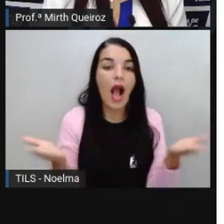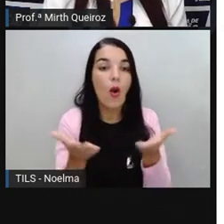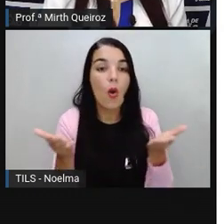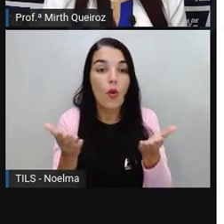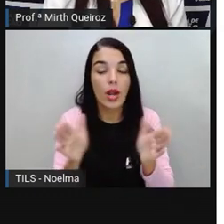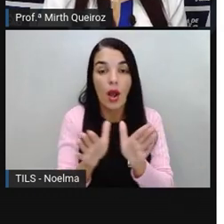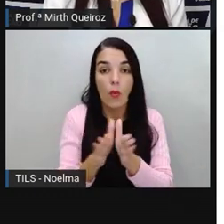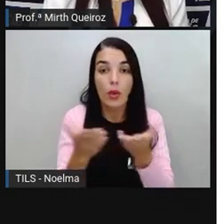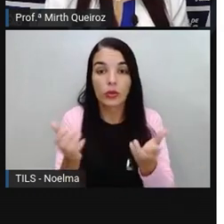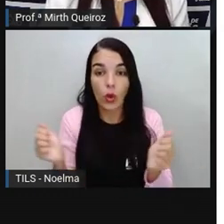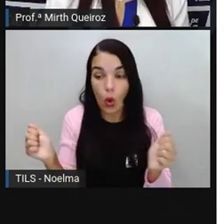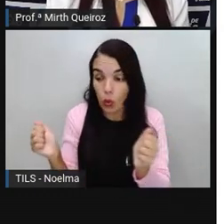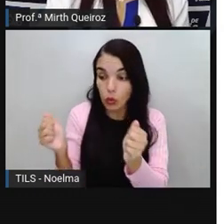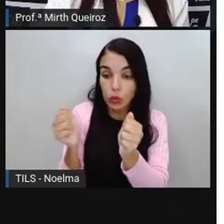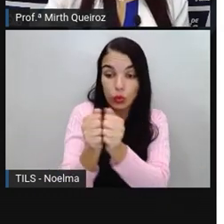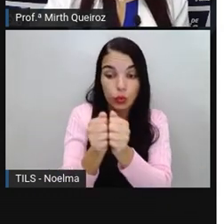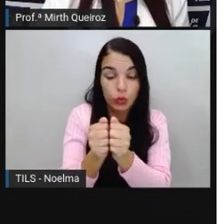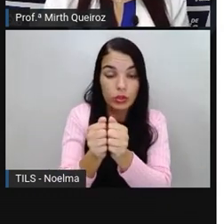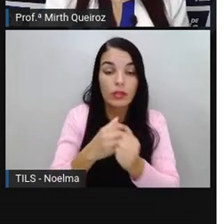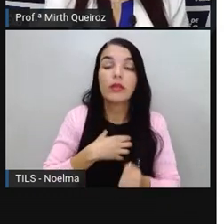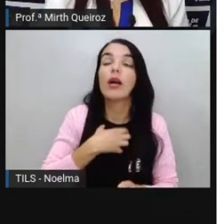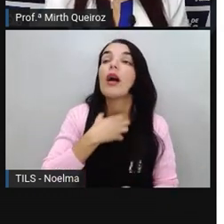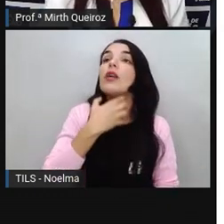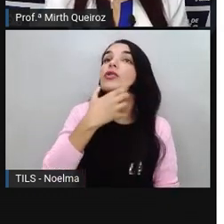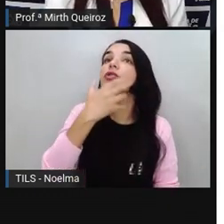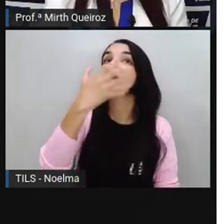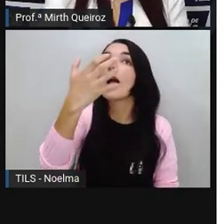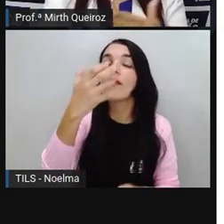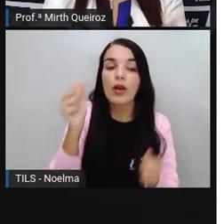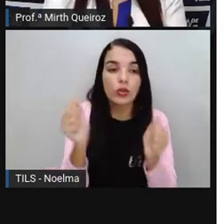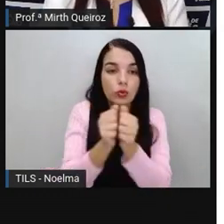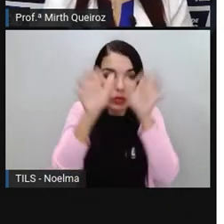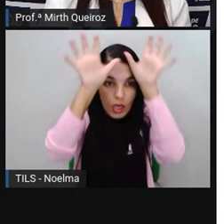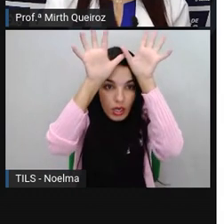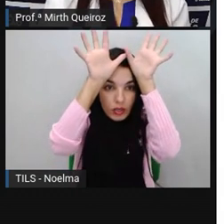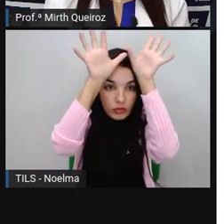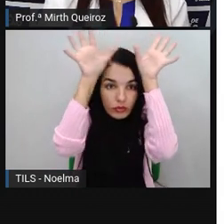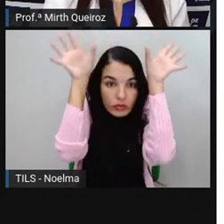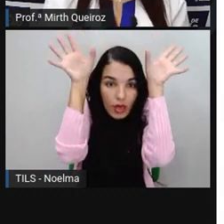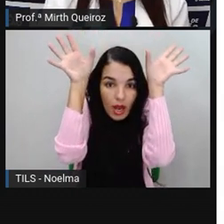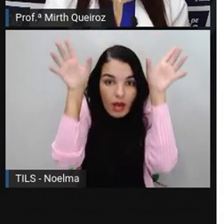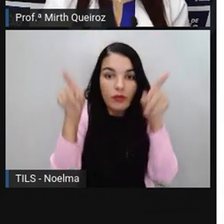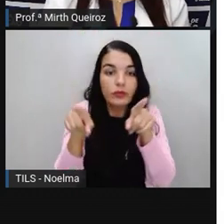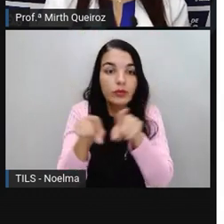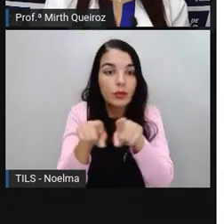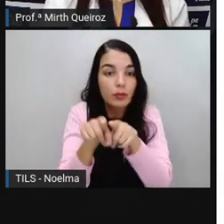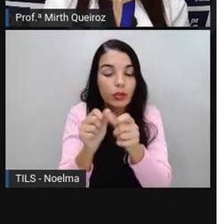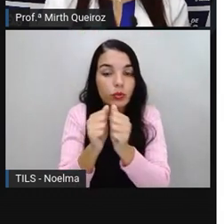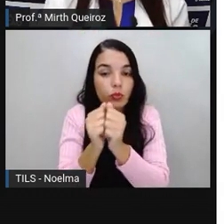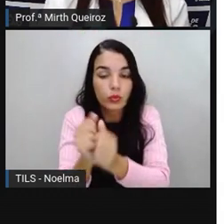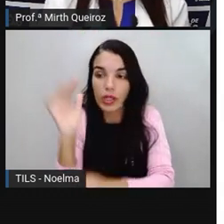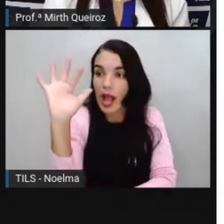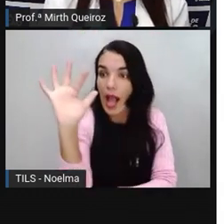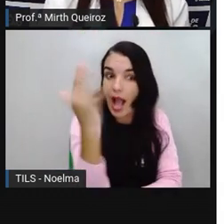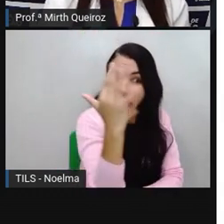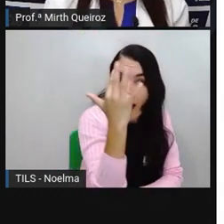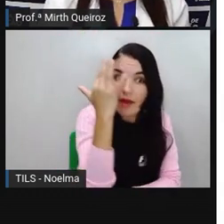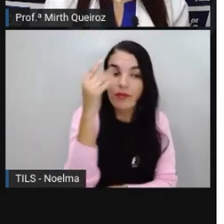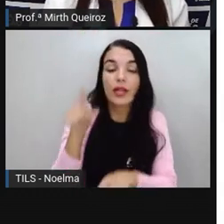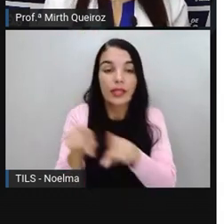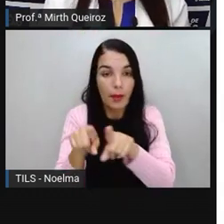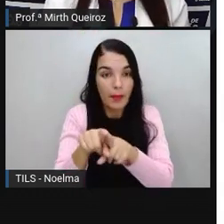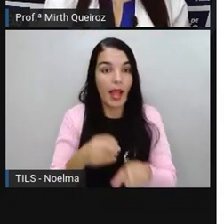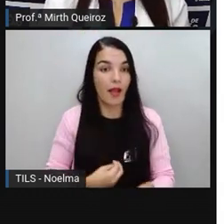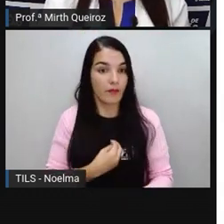essa girafa com, por exemplo, nós temos aí o veado, nós temos a árvore, que é outro tipo de ser vivo, nós temos